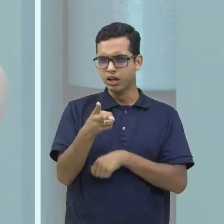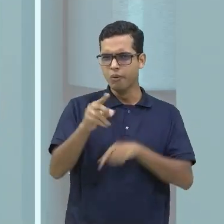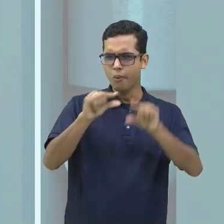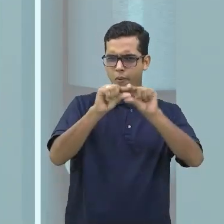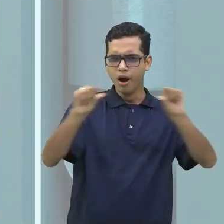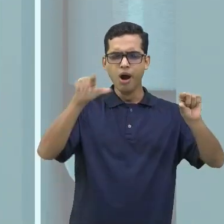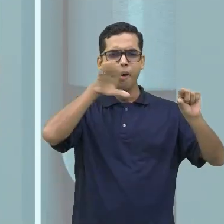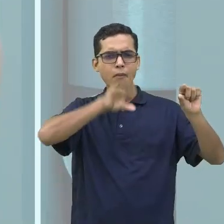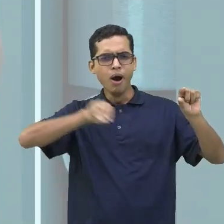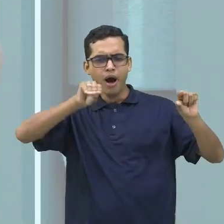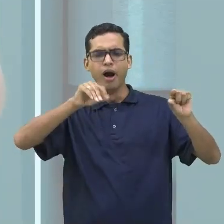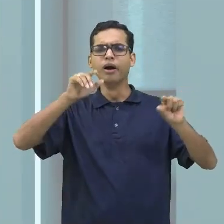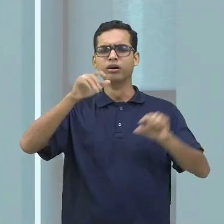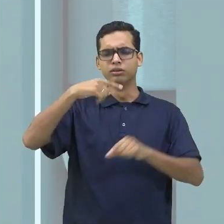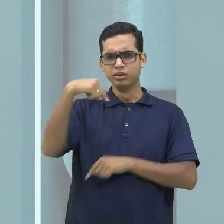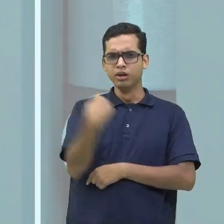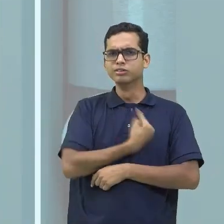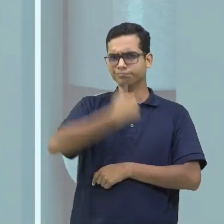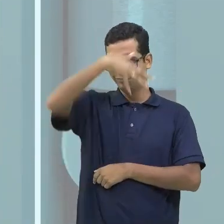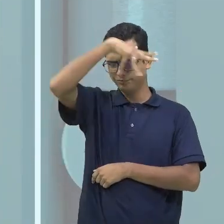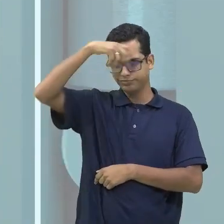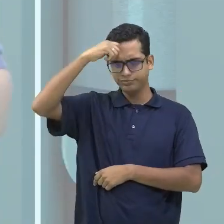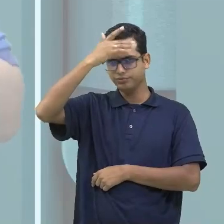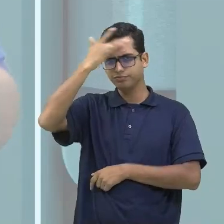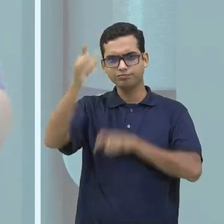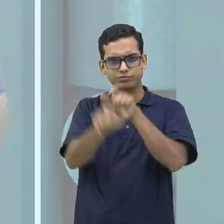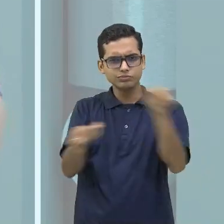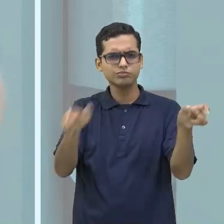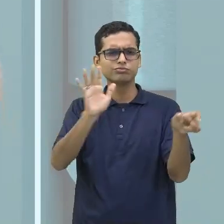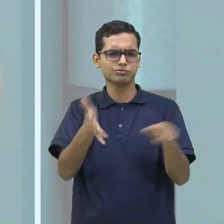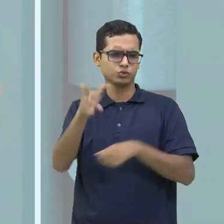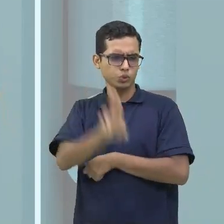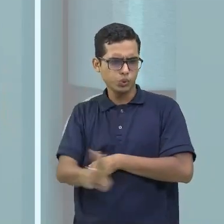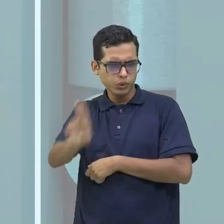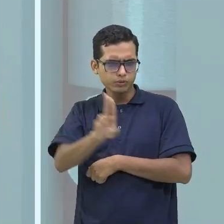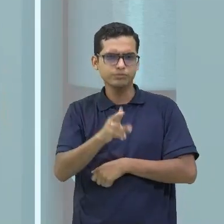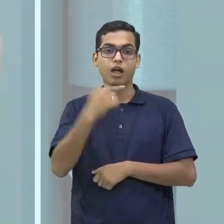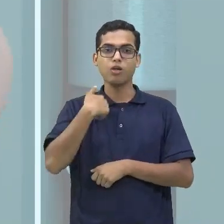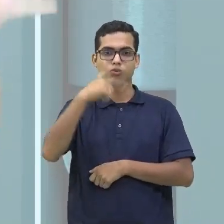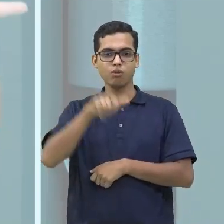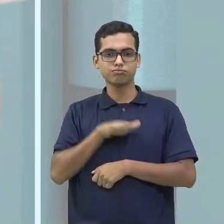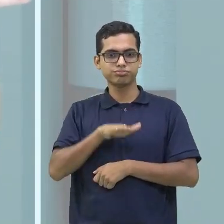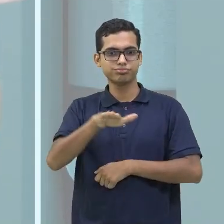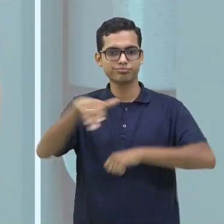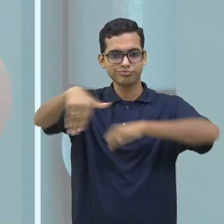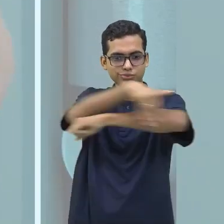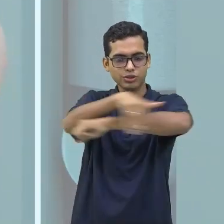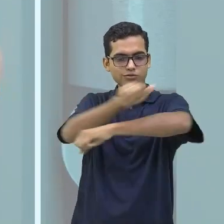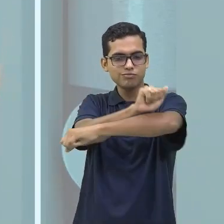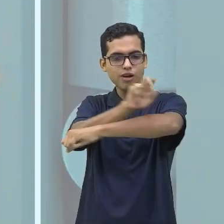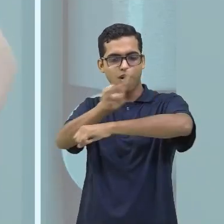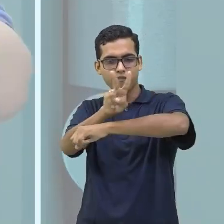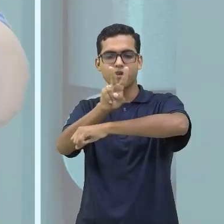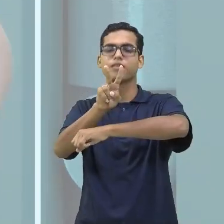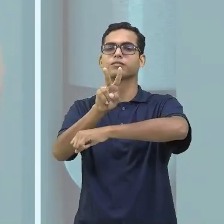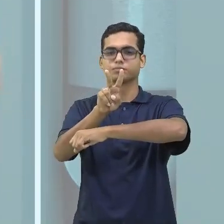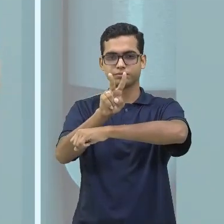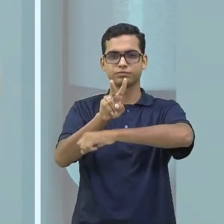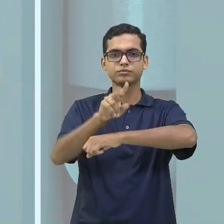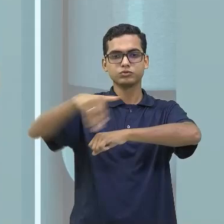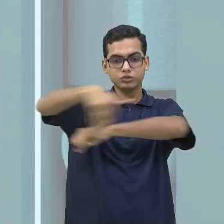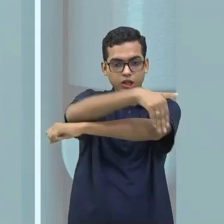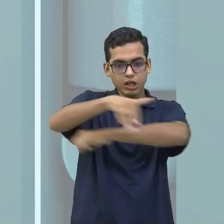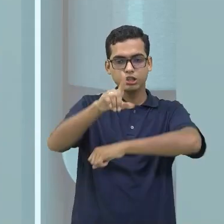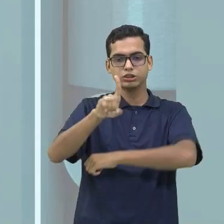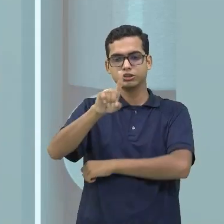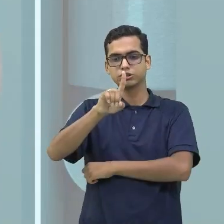Certamente, muitos manauaras já usaram essa expressão. Estou aqui na Djalma, já estou chegando. É até um meme. Por quê? Porque o